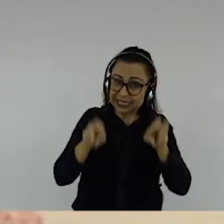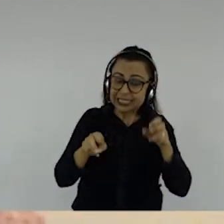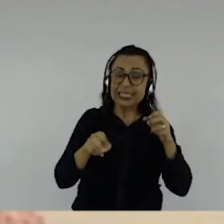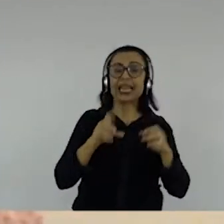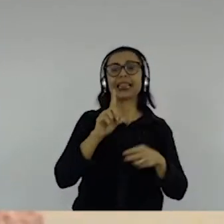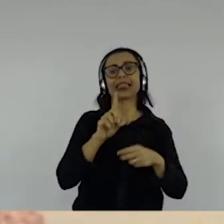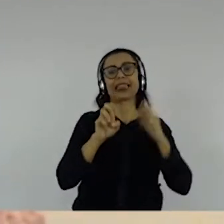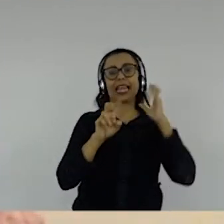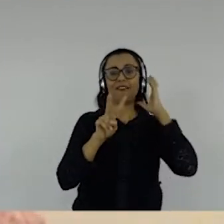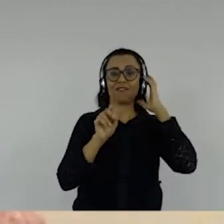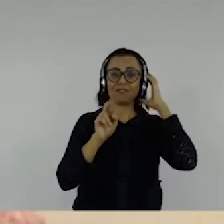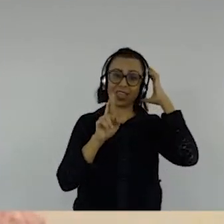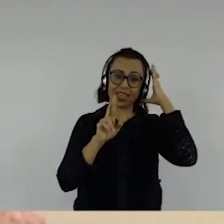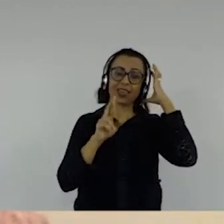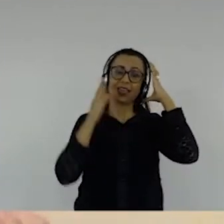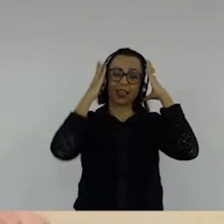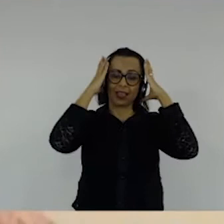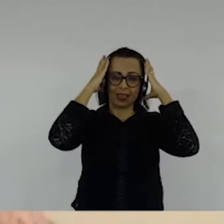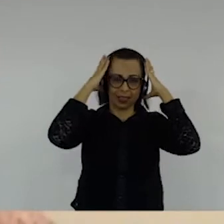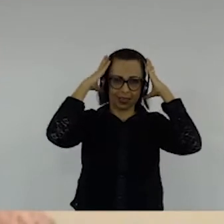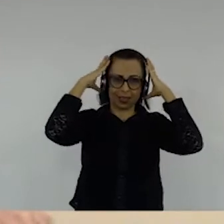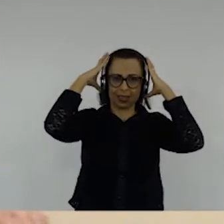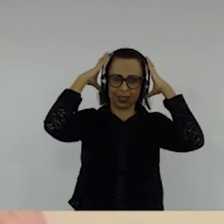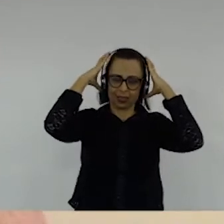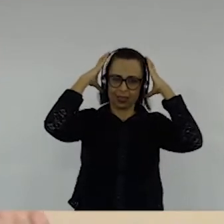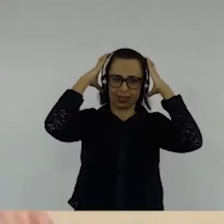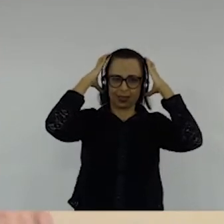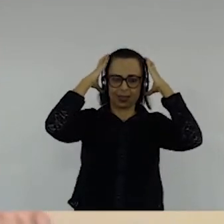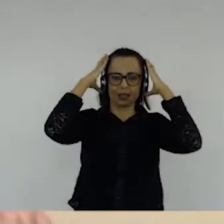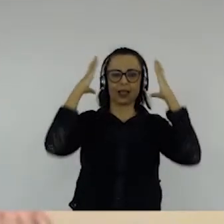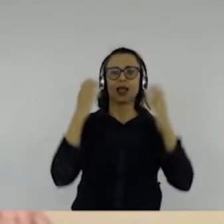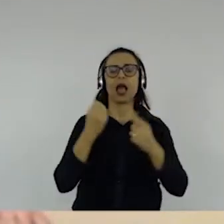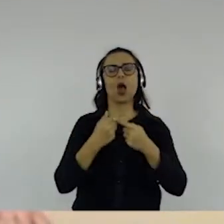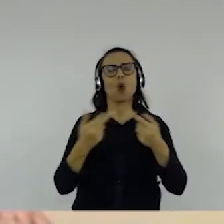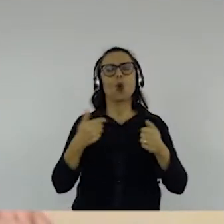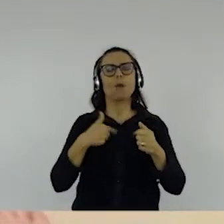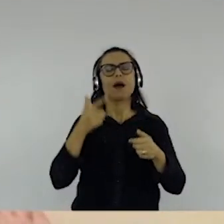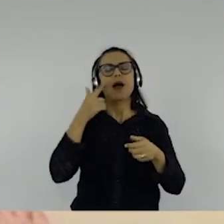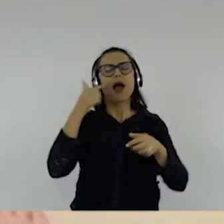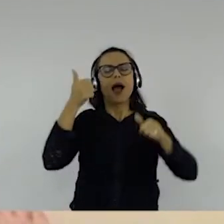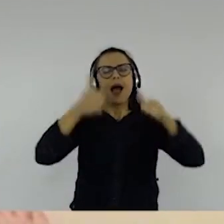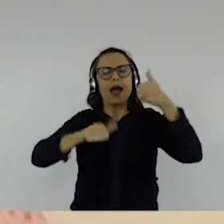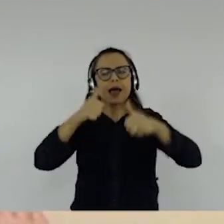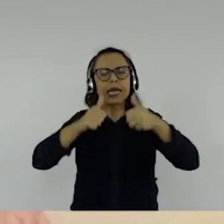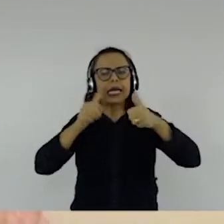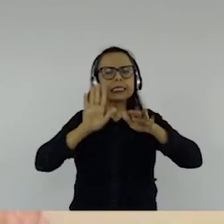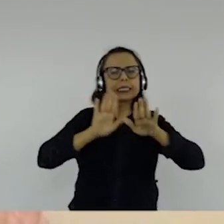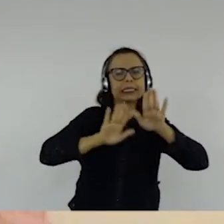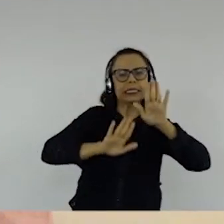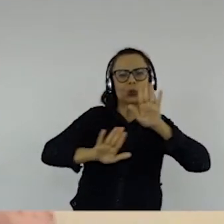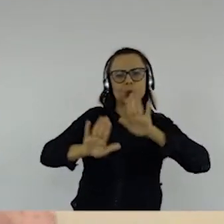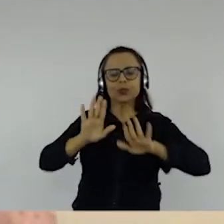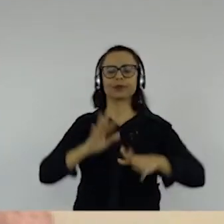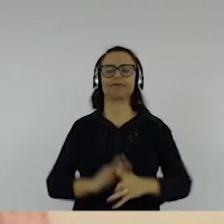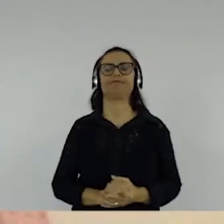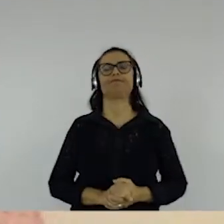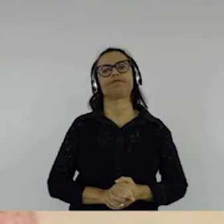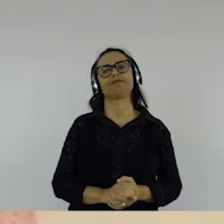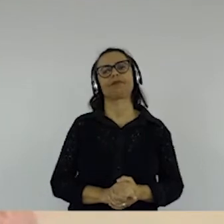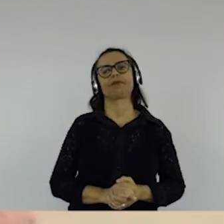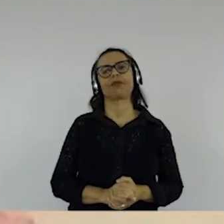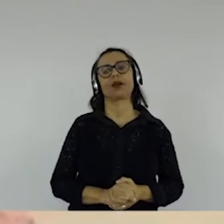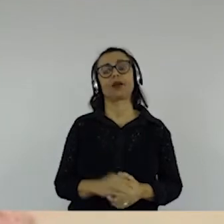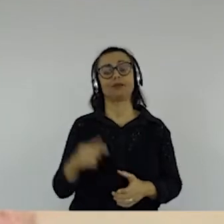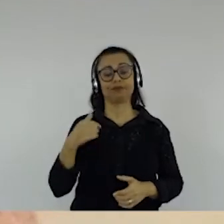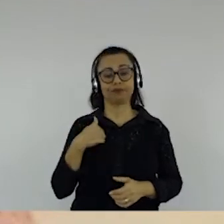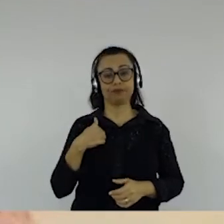precisa fazer alguma análise um pouco mais cuidadosa. Em primeiro lugar, eu noto claramente